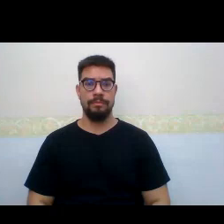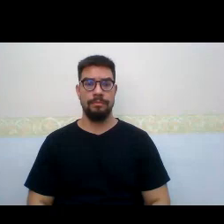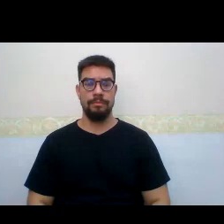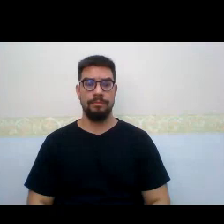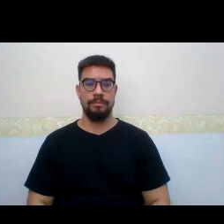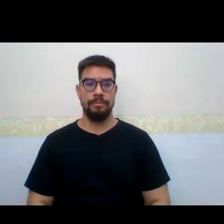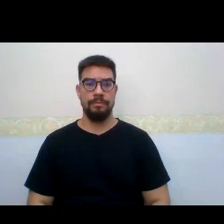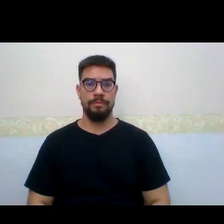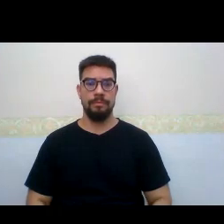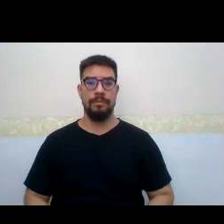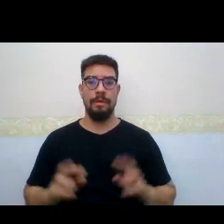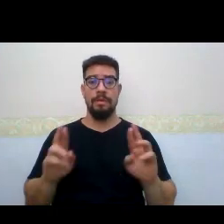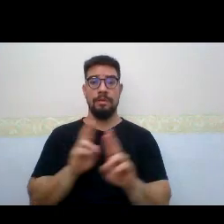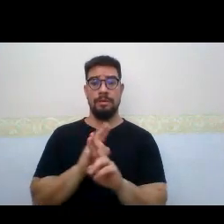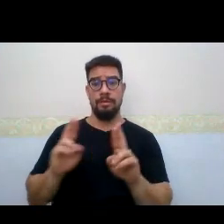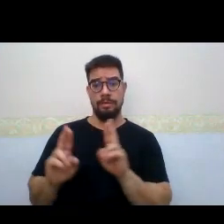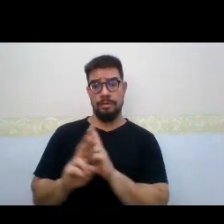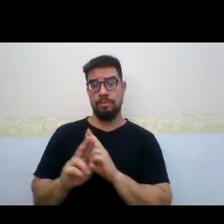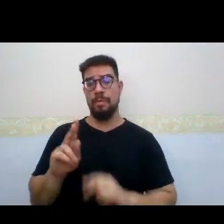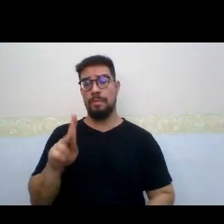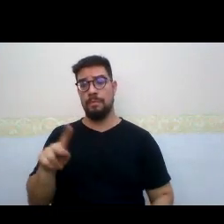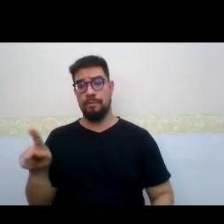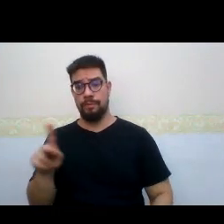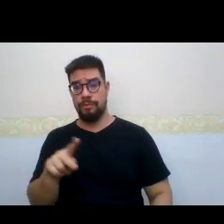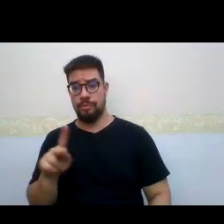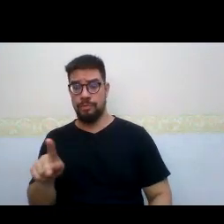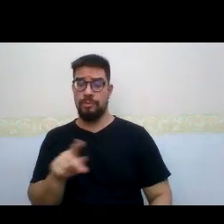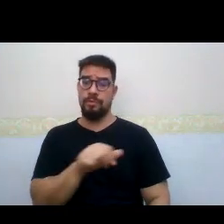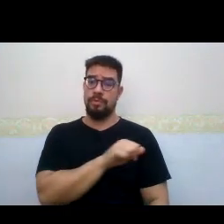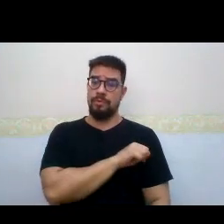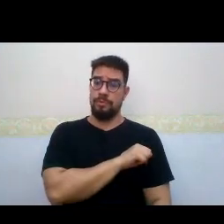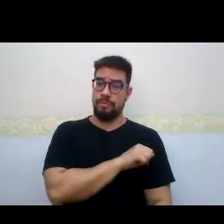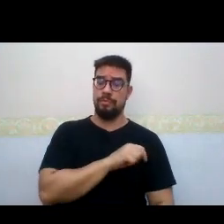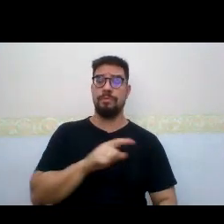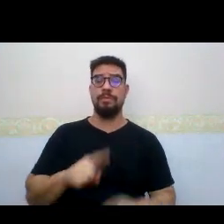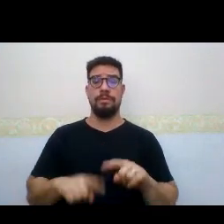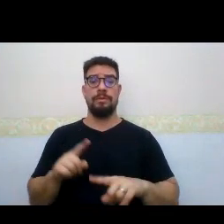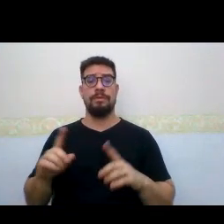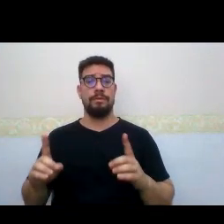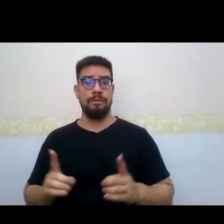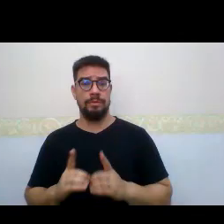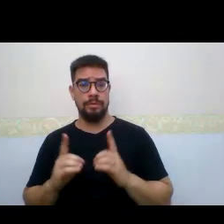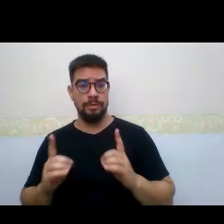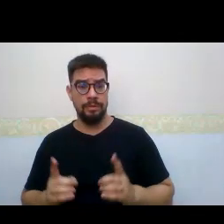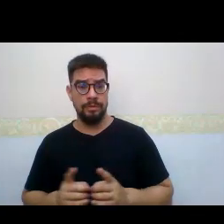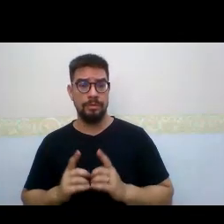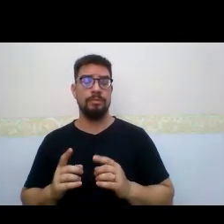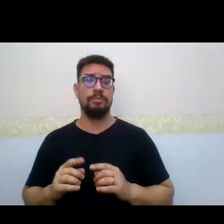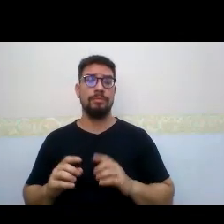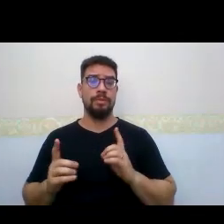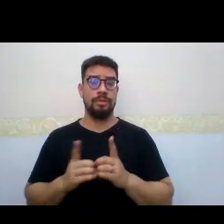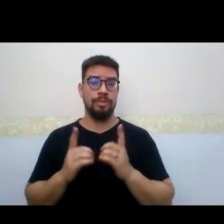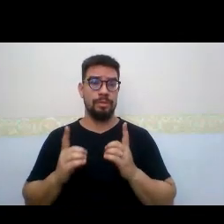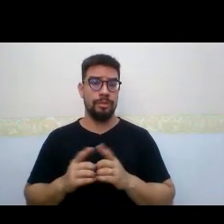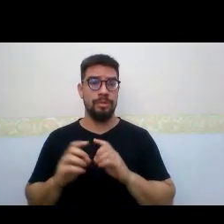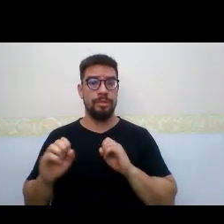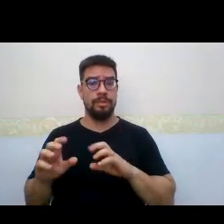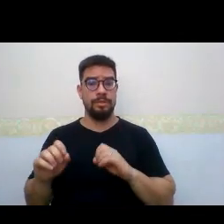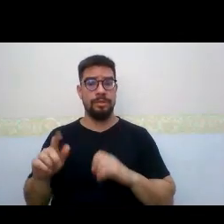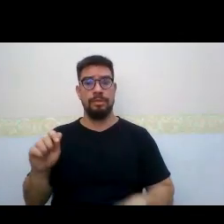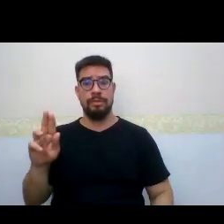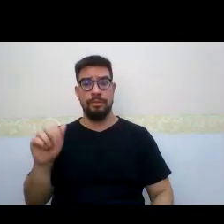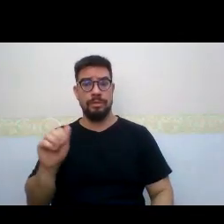Relações entre o professor e o estudante, material didático, didática no ensino geral, no ensino de